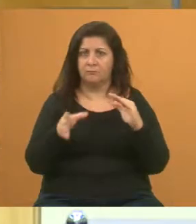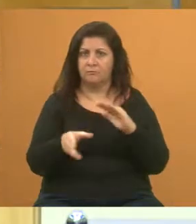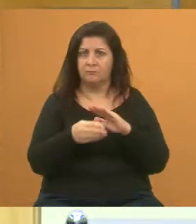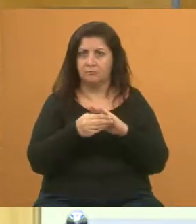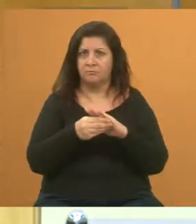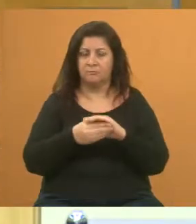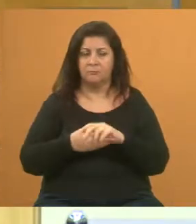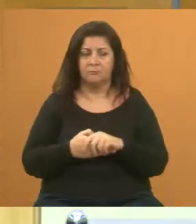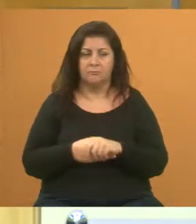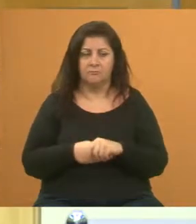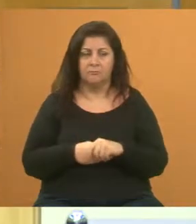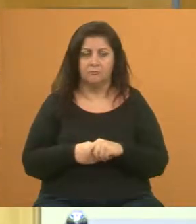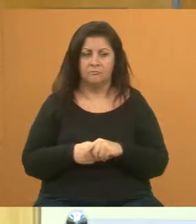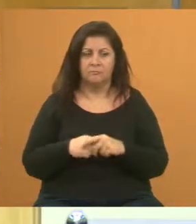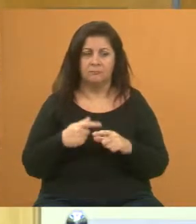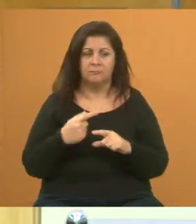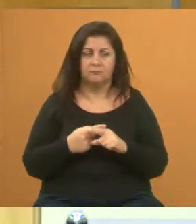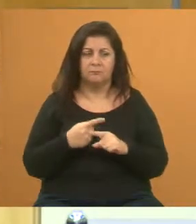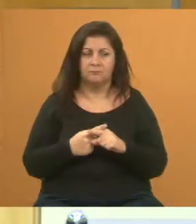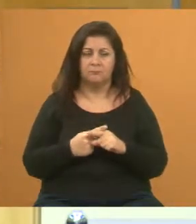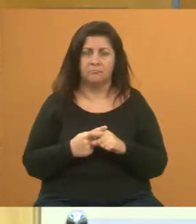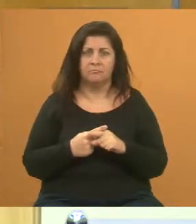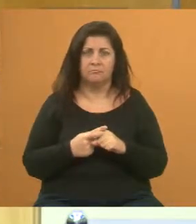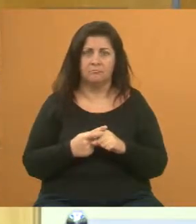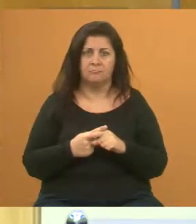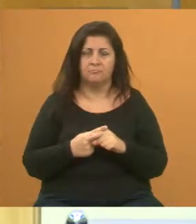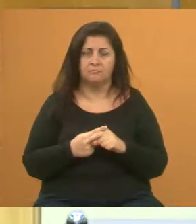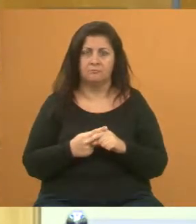vereador Juarez, porque só